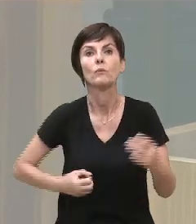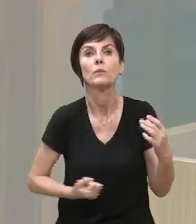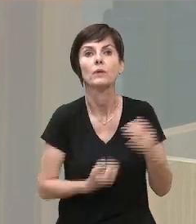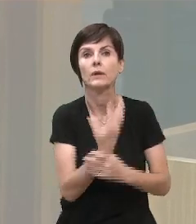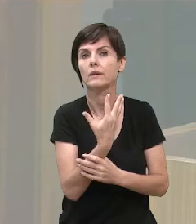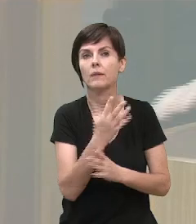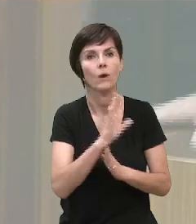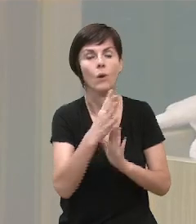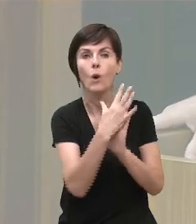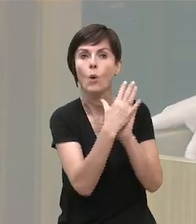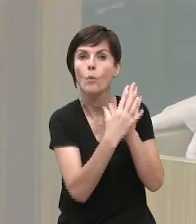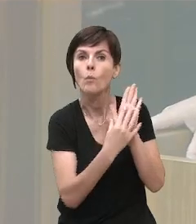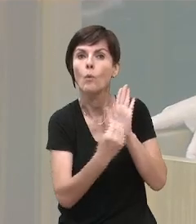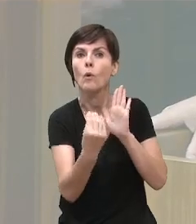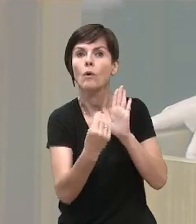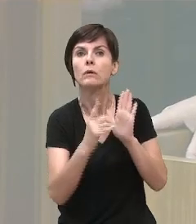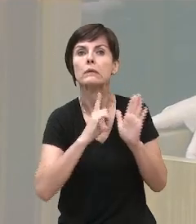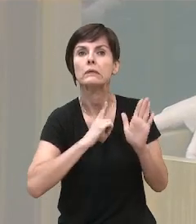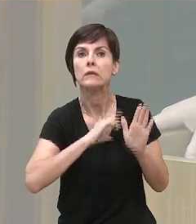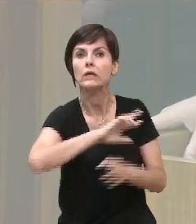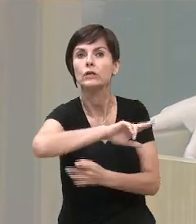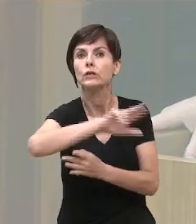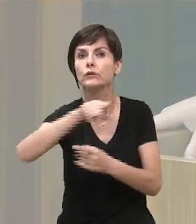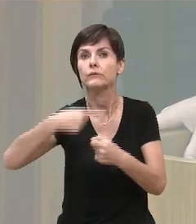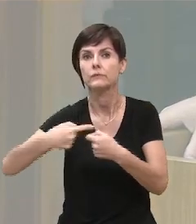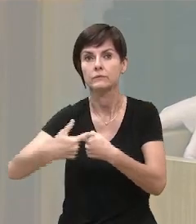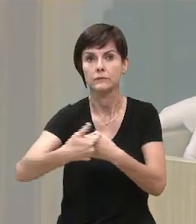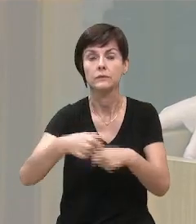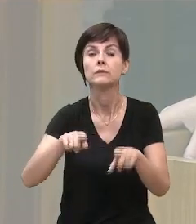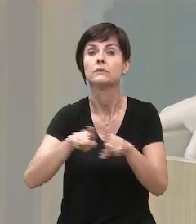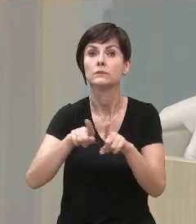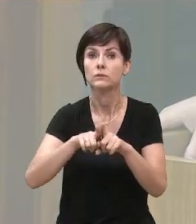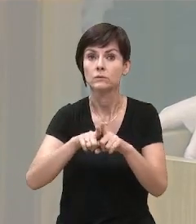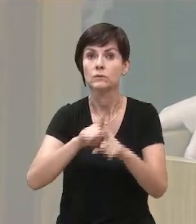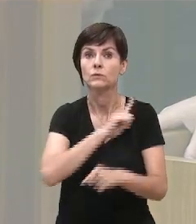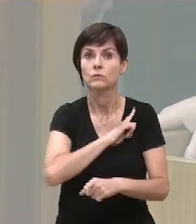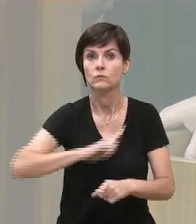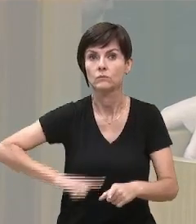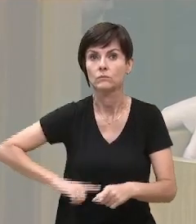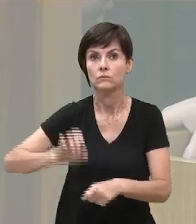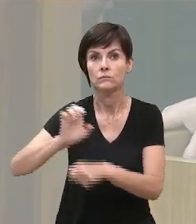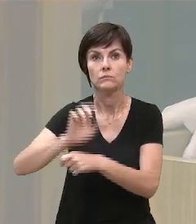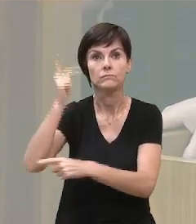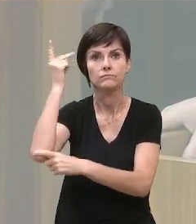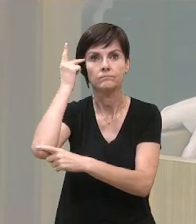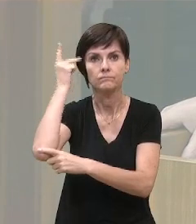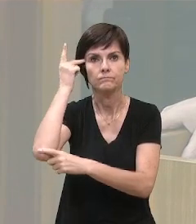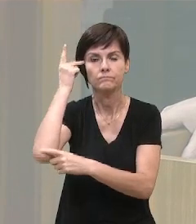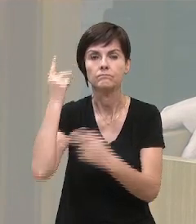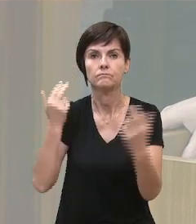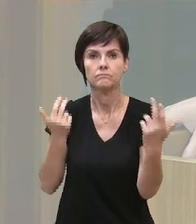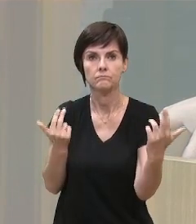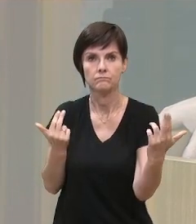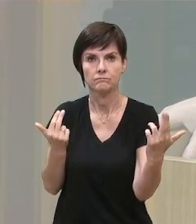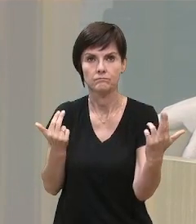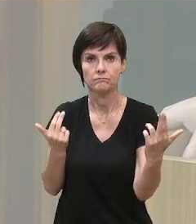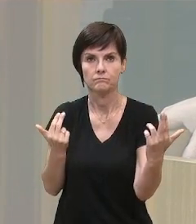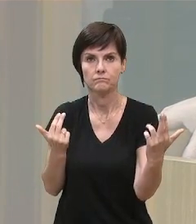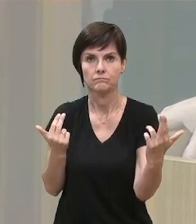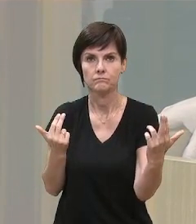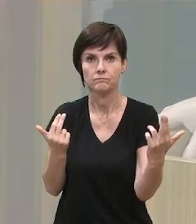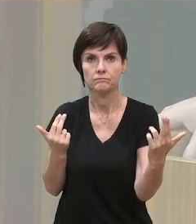de várias outras cidades, inclusive do governo do estado de São Paulo, que implementou